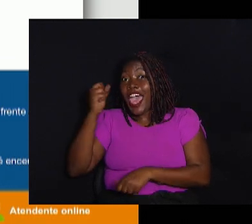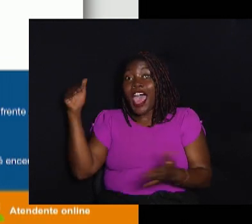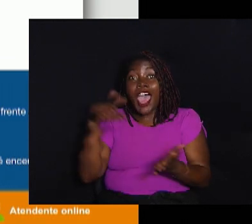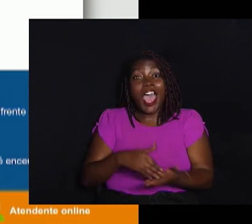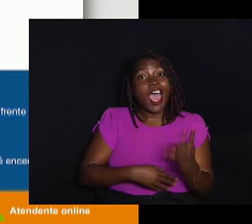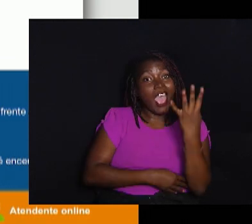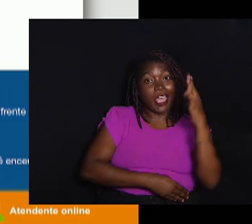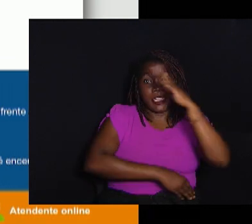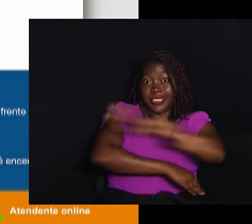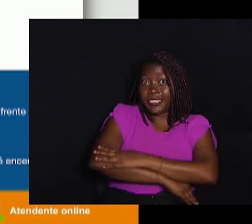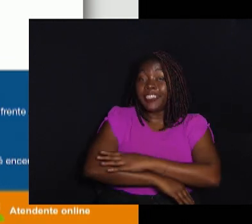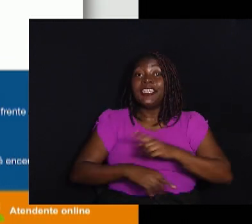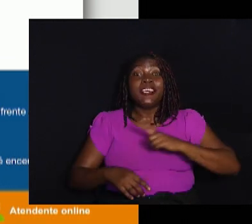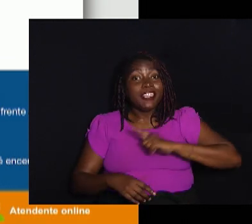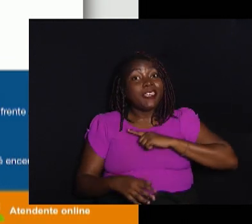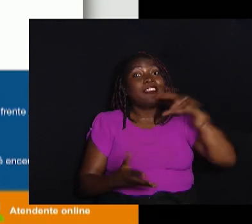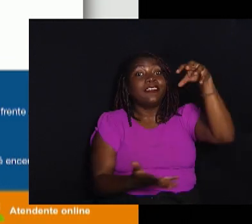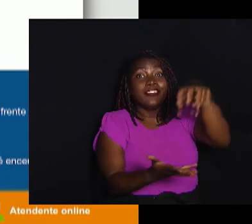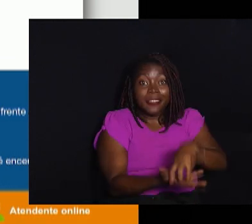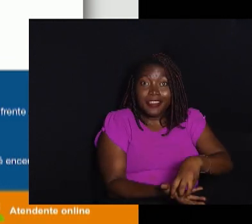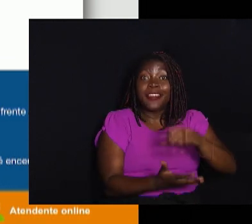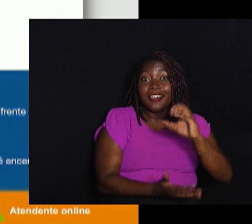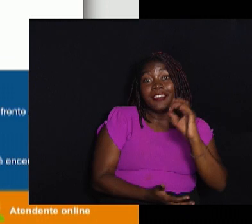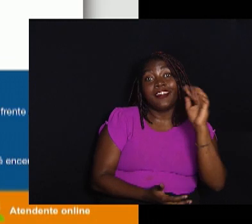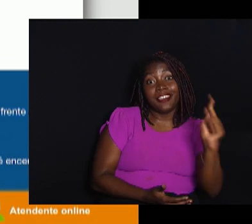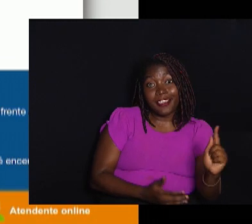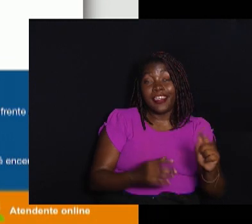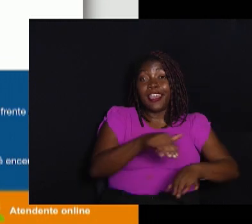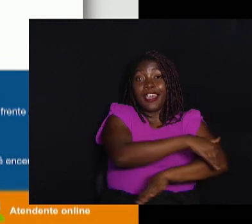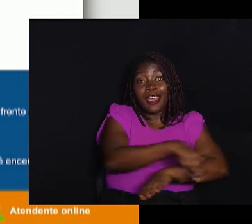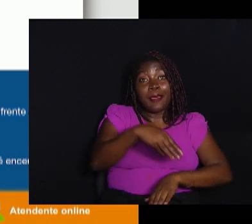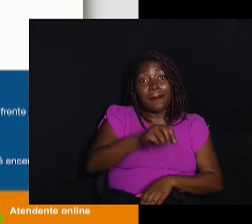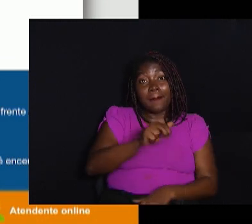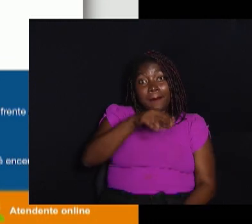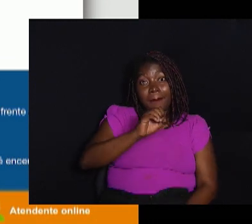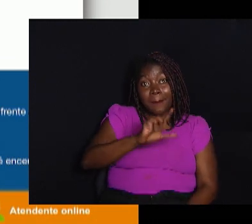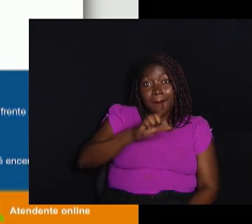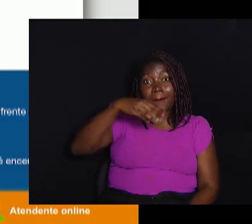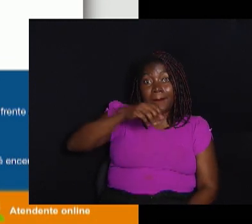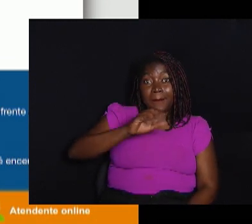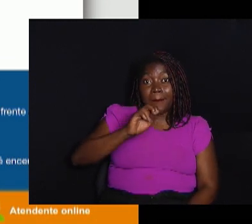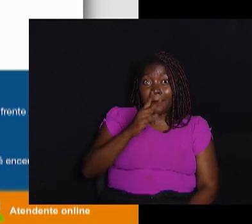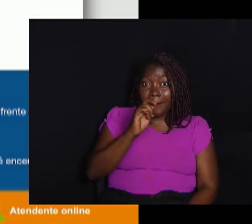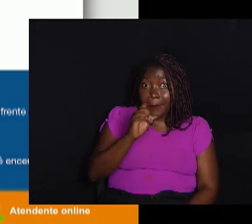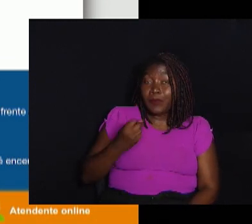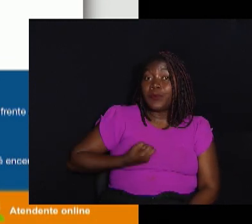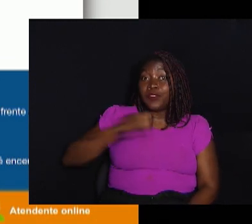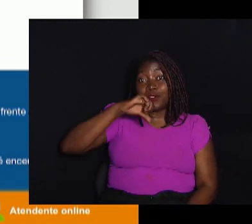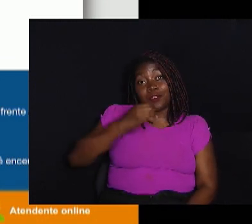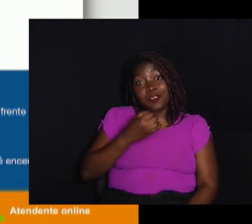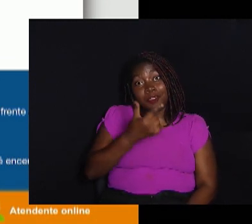da tarde, e tem a unidade do Campo Grande, na rua Manuel Machado Pereira, número 902, em frente à Praça